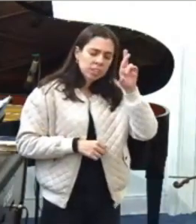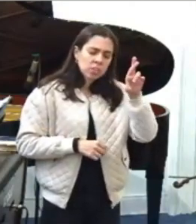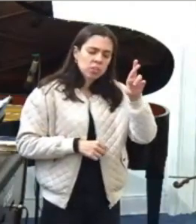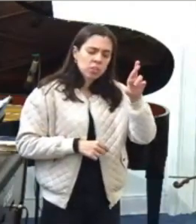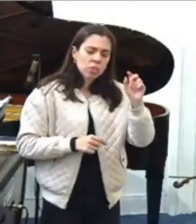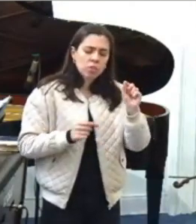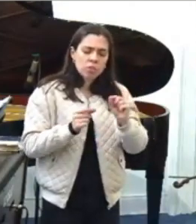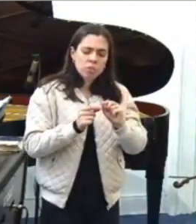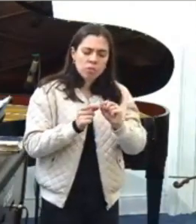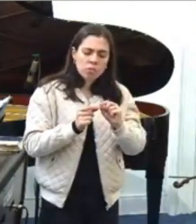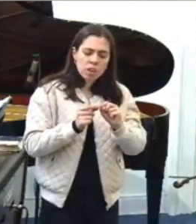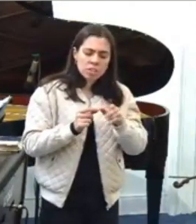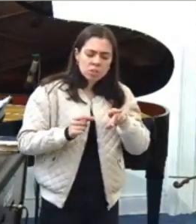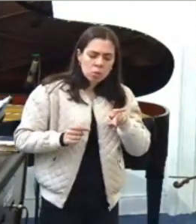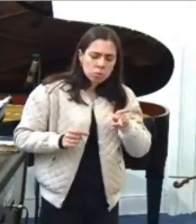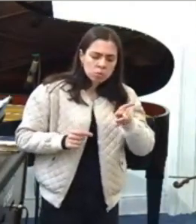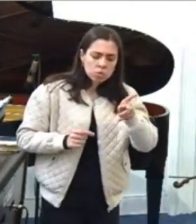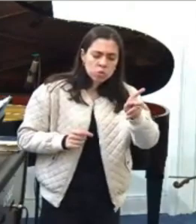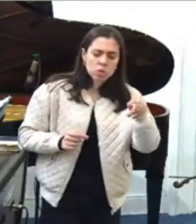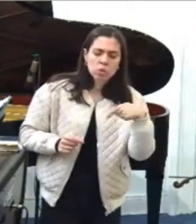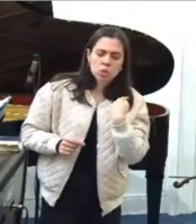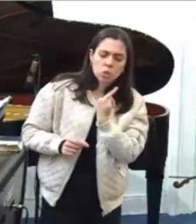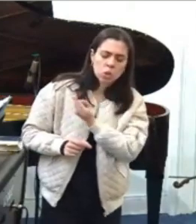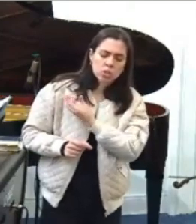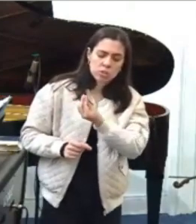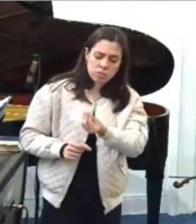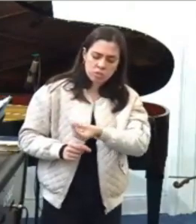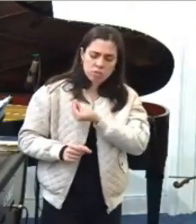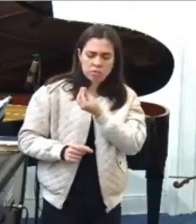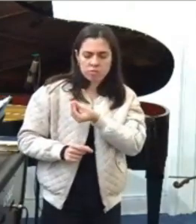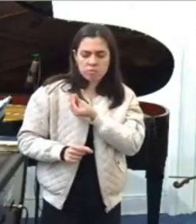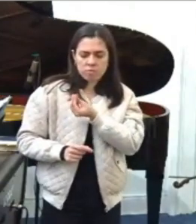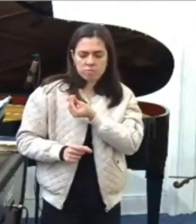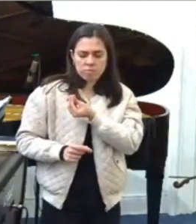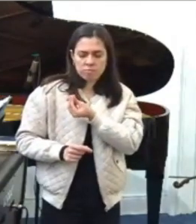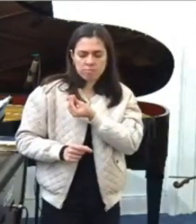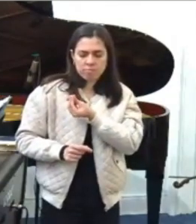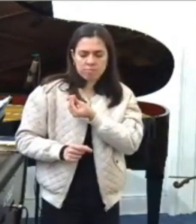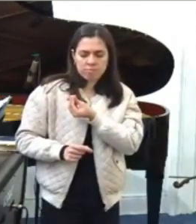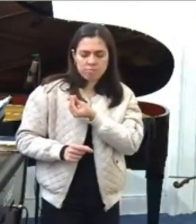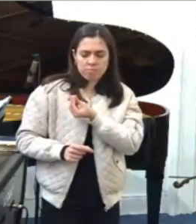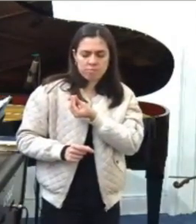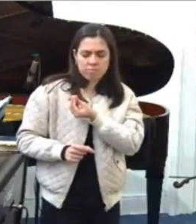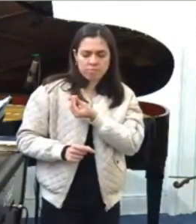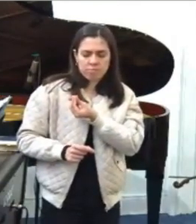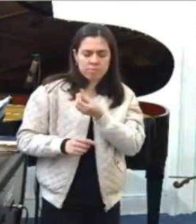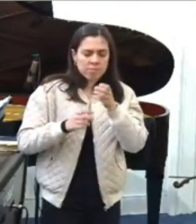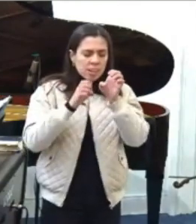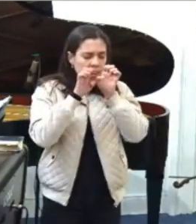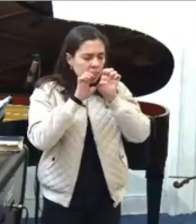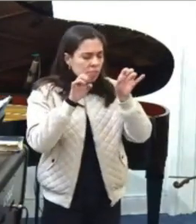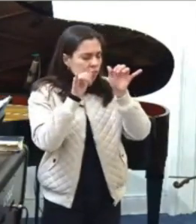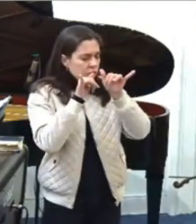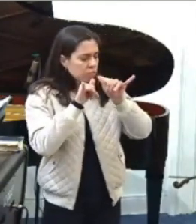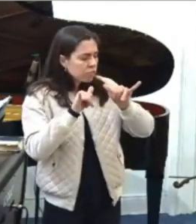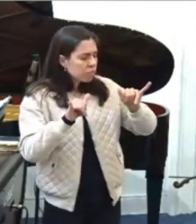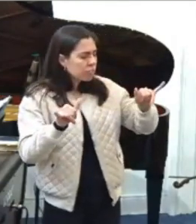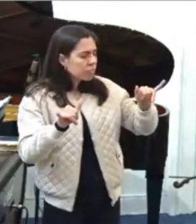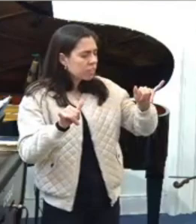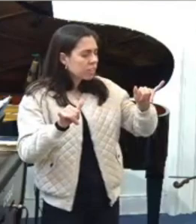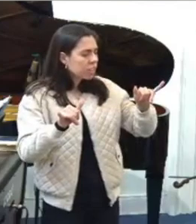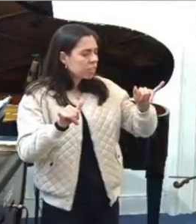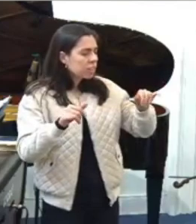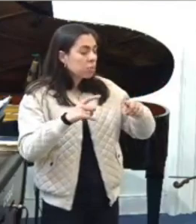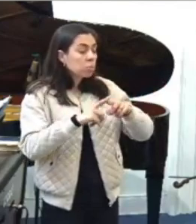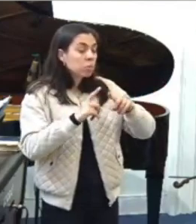mundo. O Senhor nos mantém como seus embaixadores, porque ainda tem interesse que vidas se